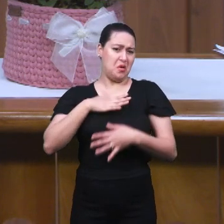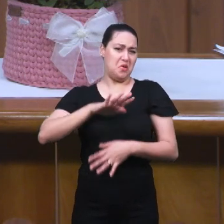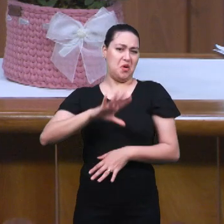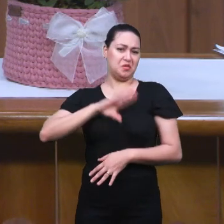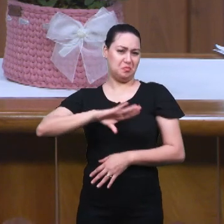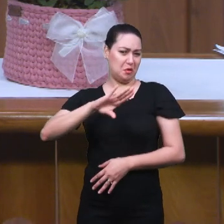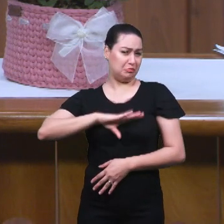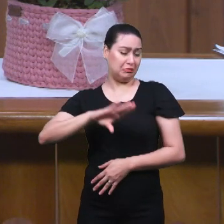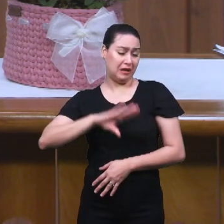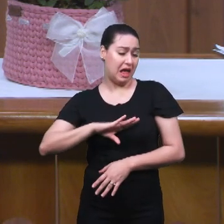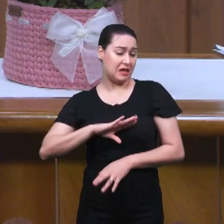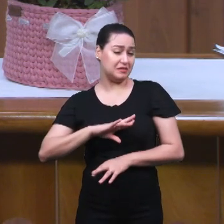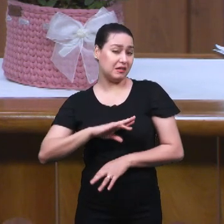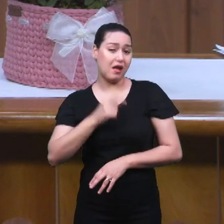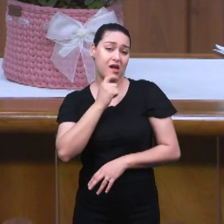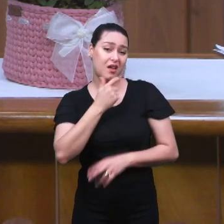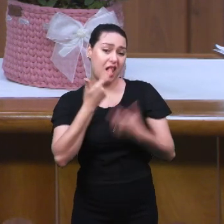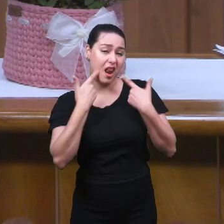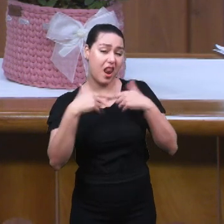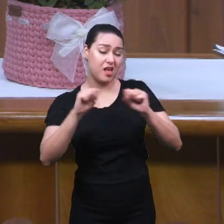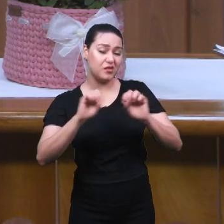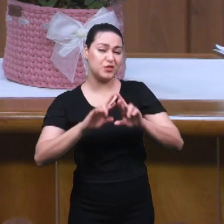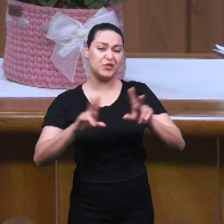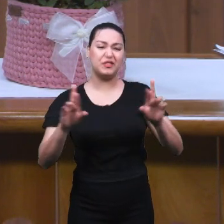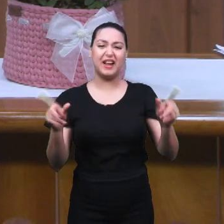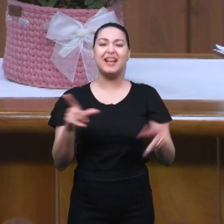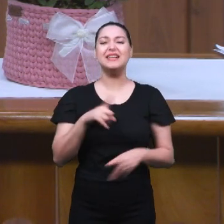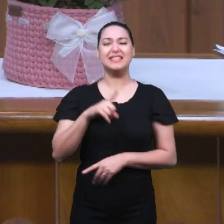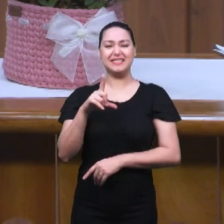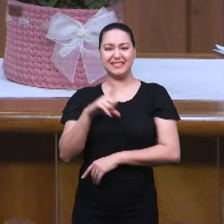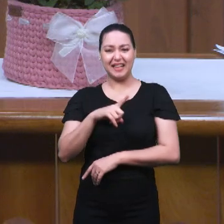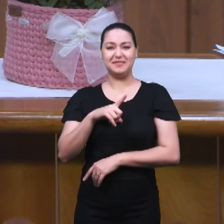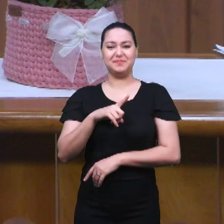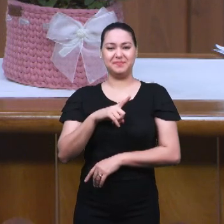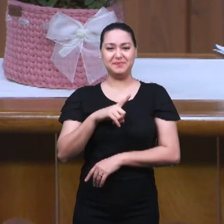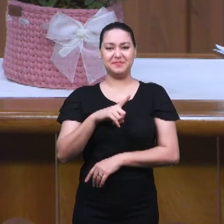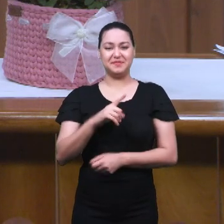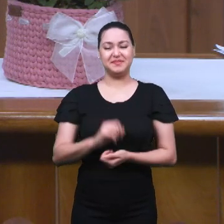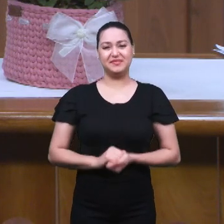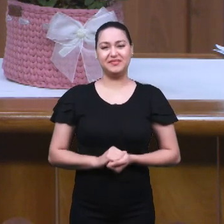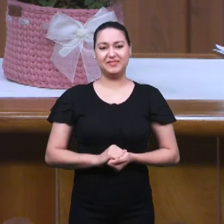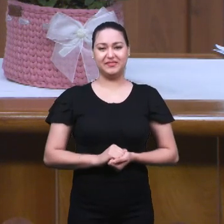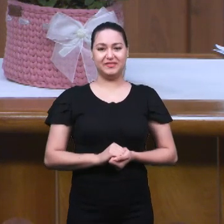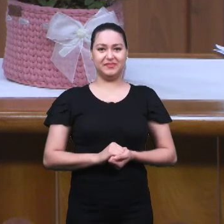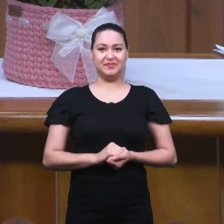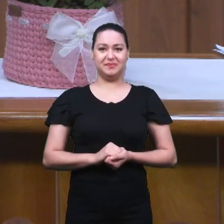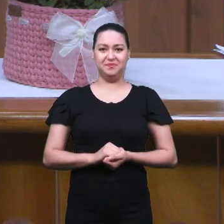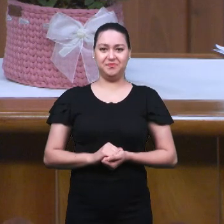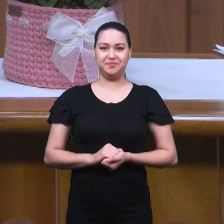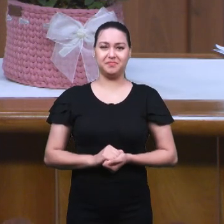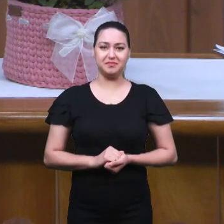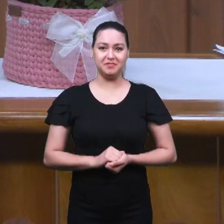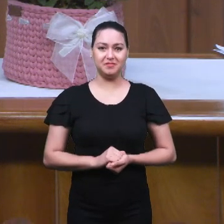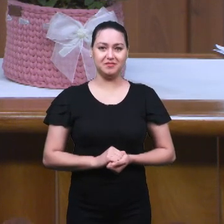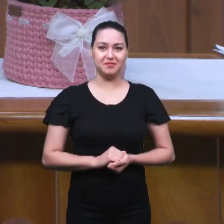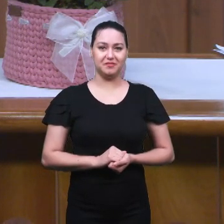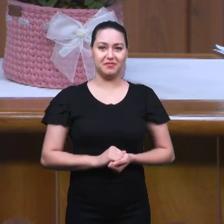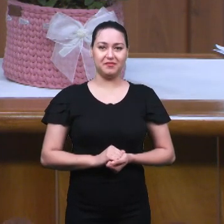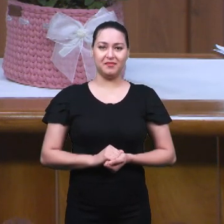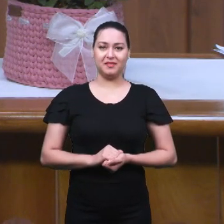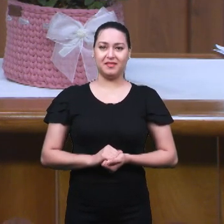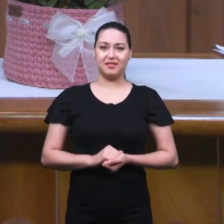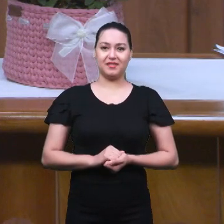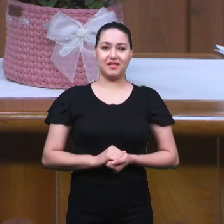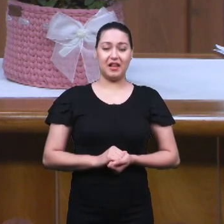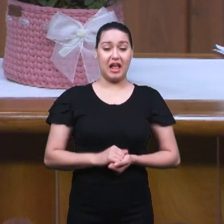em espanhol, inglês, Então, tem tudo para responder. Então, eu posso até me esquivar hoje até de dar